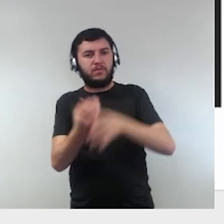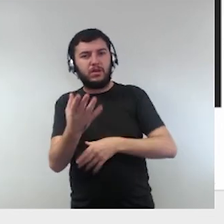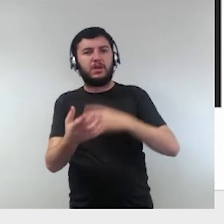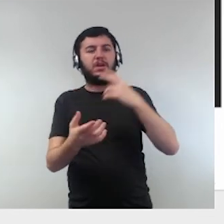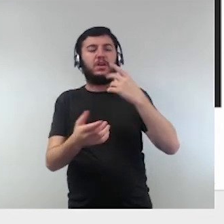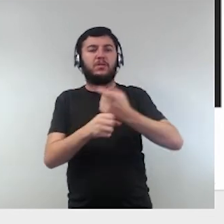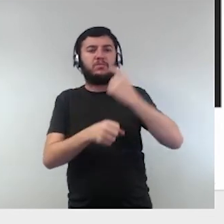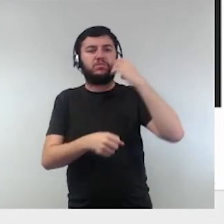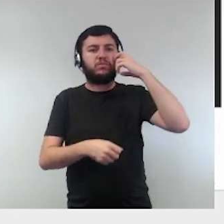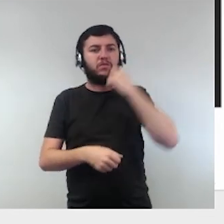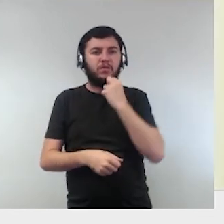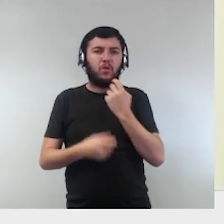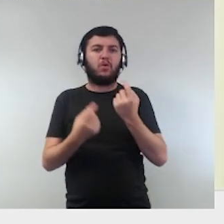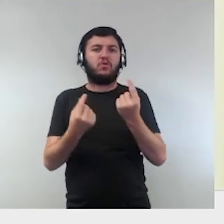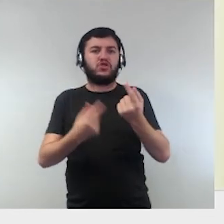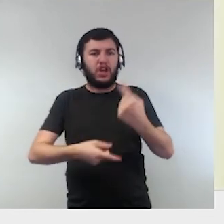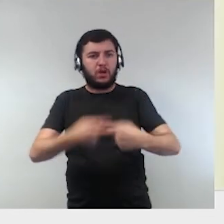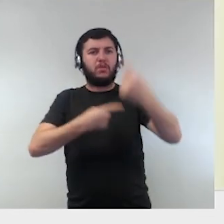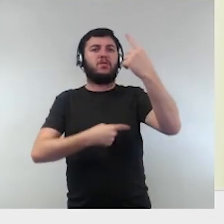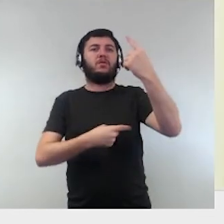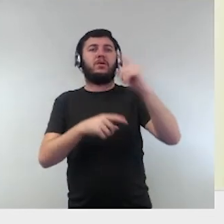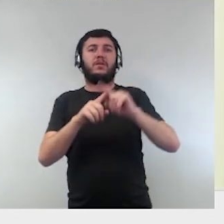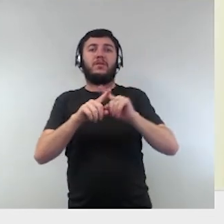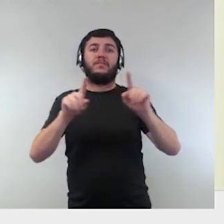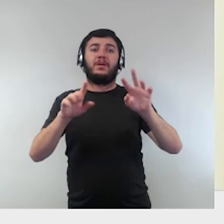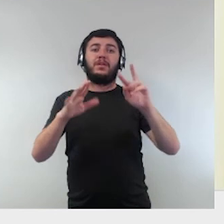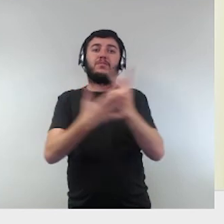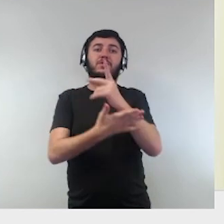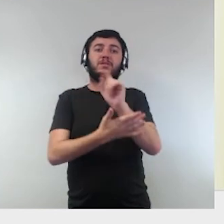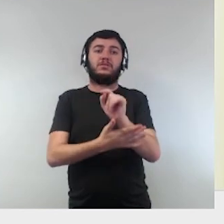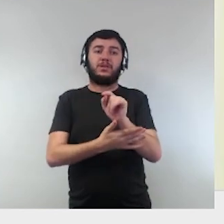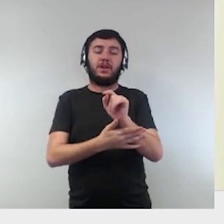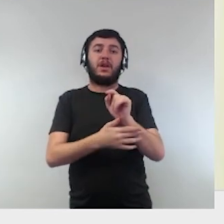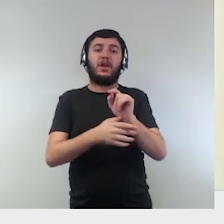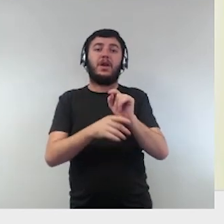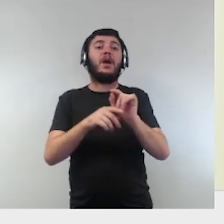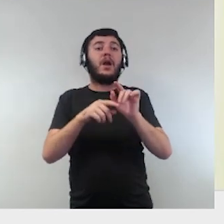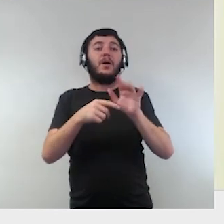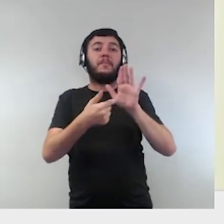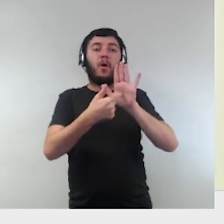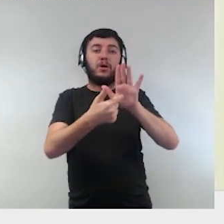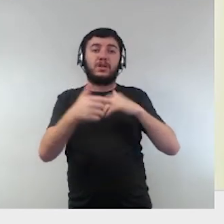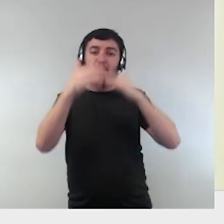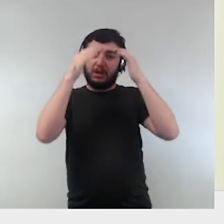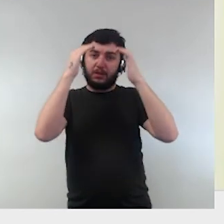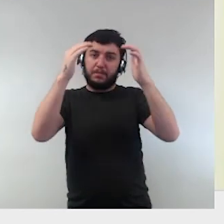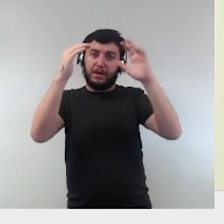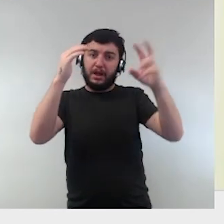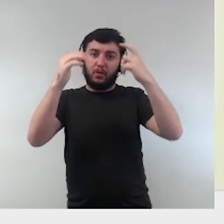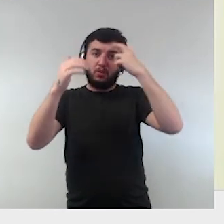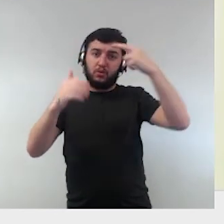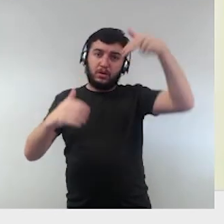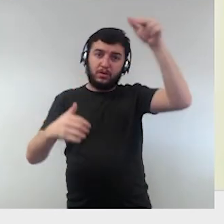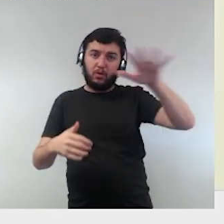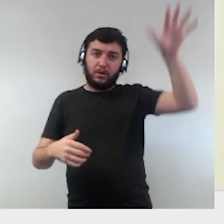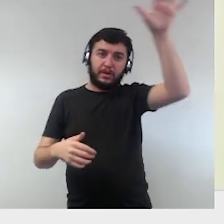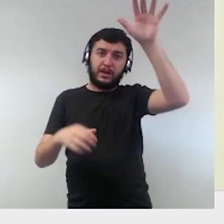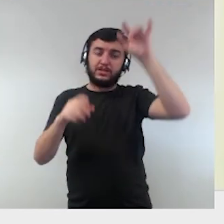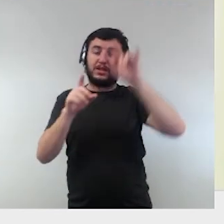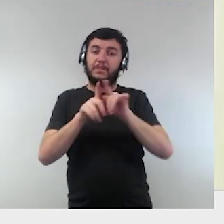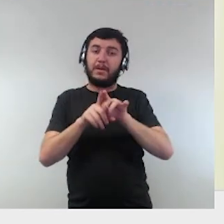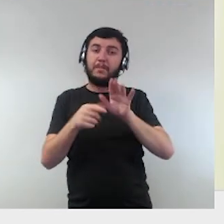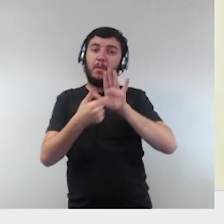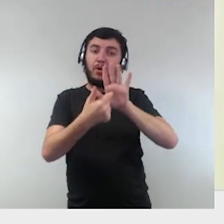e os animais, traz o respeito que o homem daqui do campo tem pelo cavalo. O cavalo é